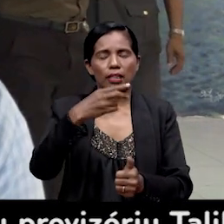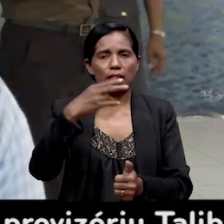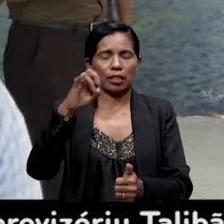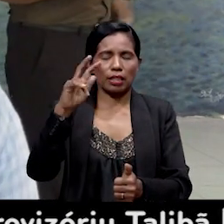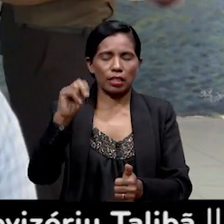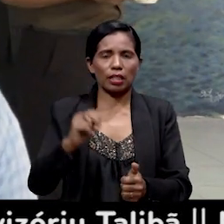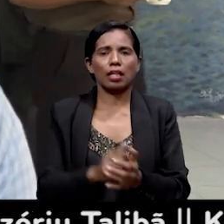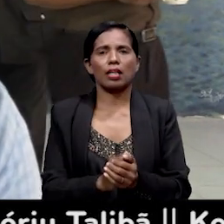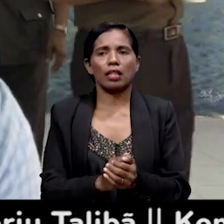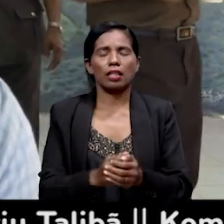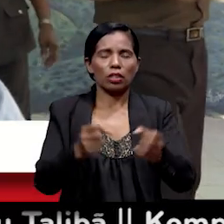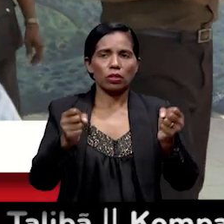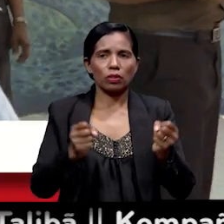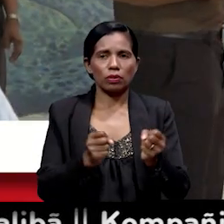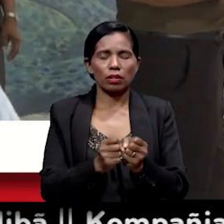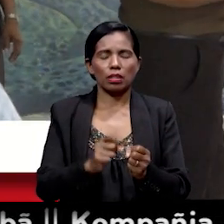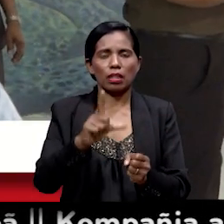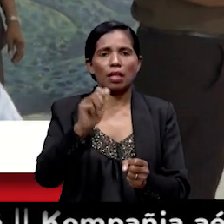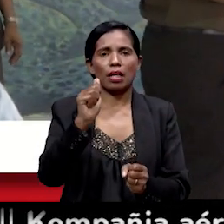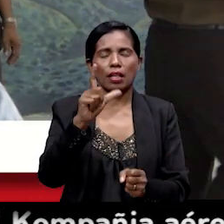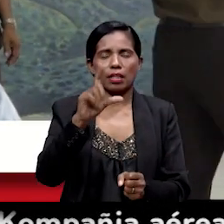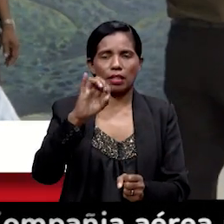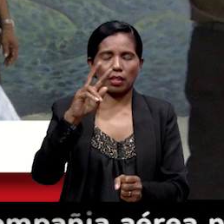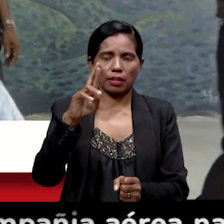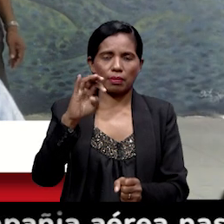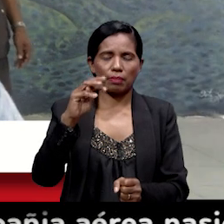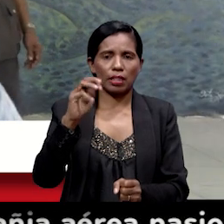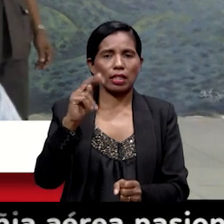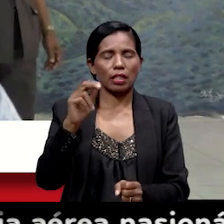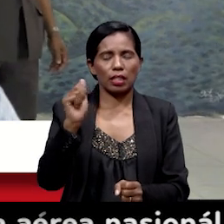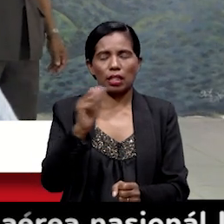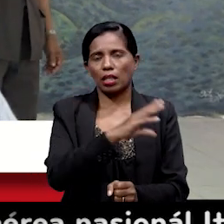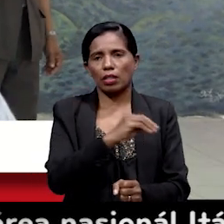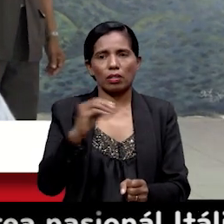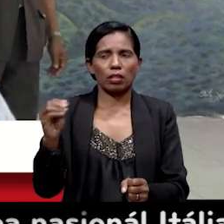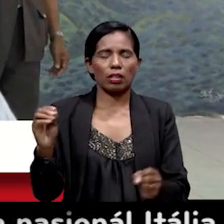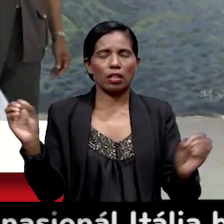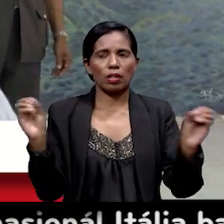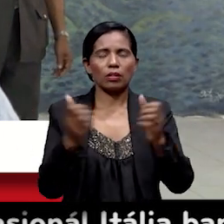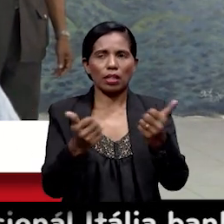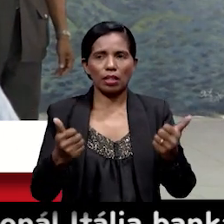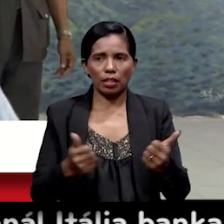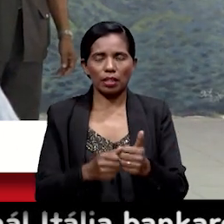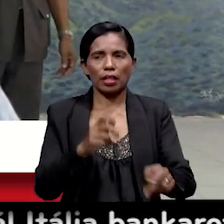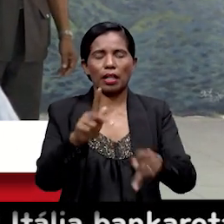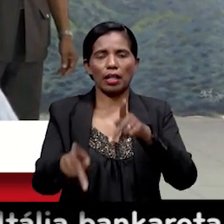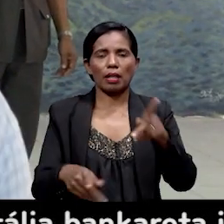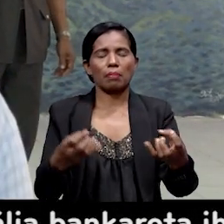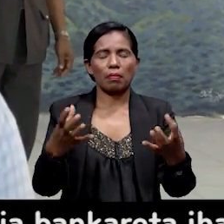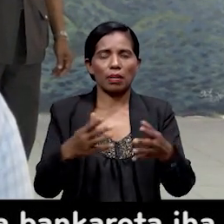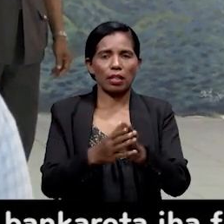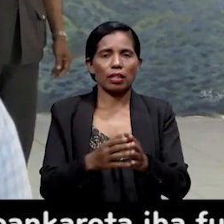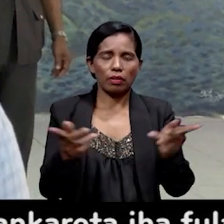Liu, nina aldeia ira bolu larimine será o que até Tirlolomos, a Laos aldeia, mas vai comunidade bairro Botira